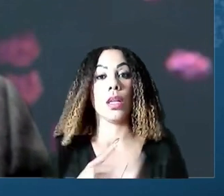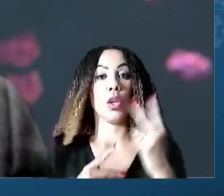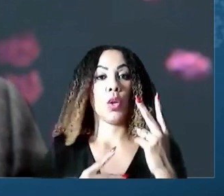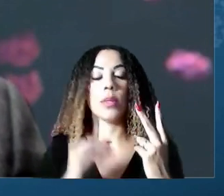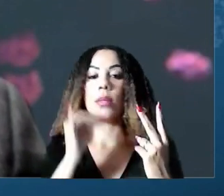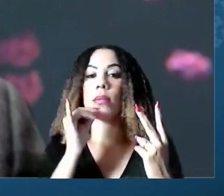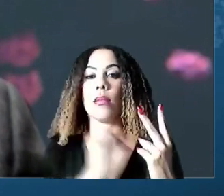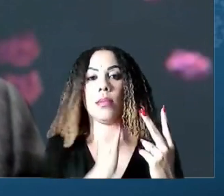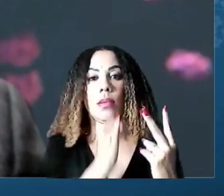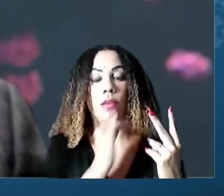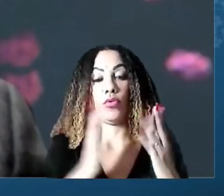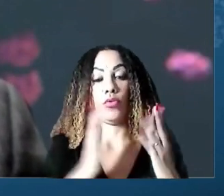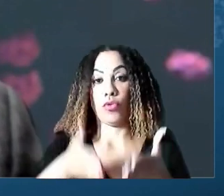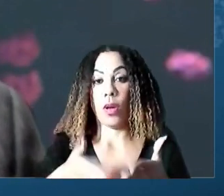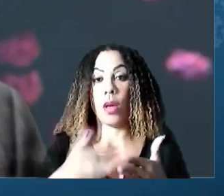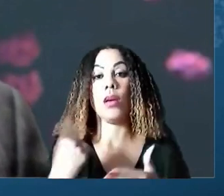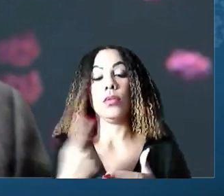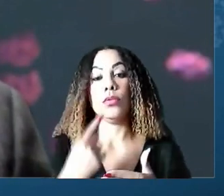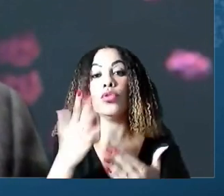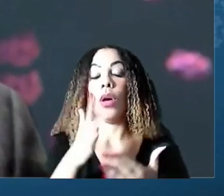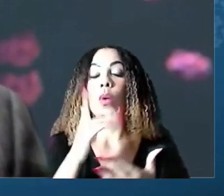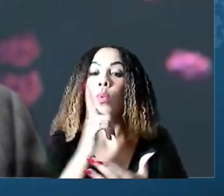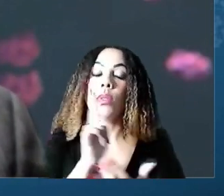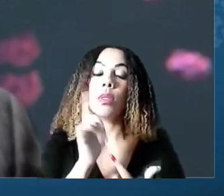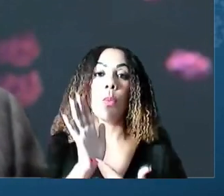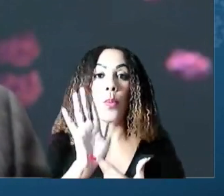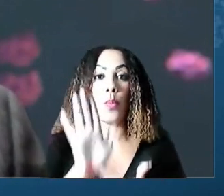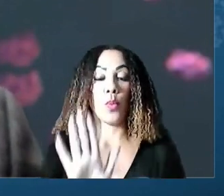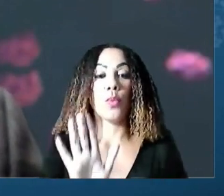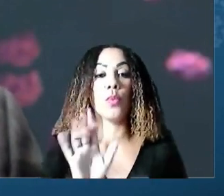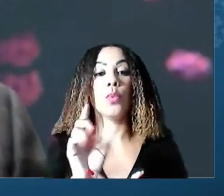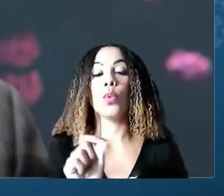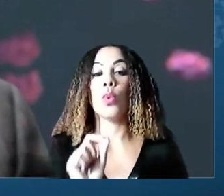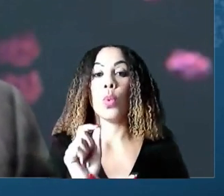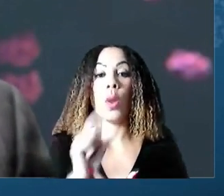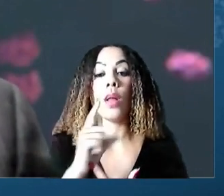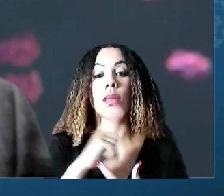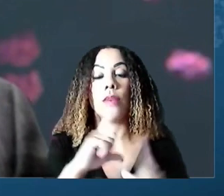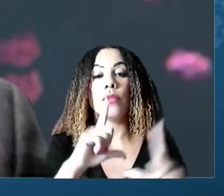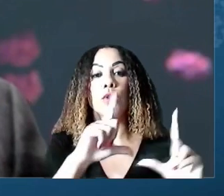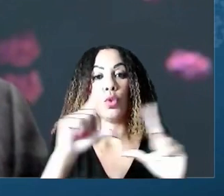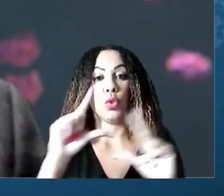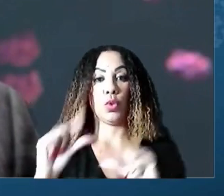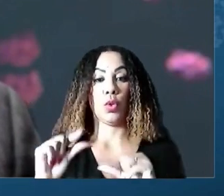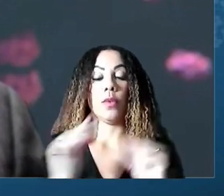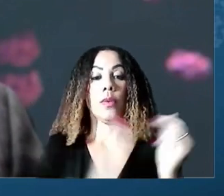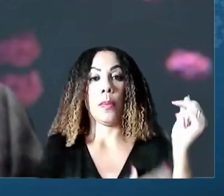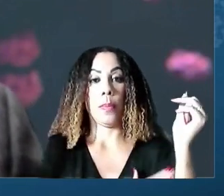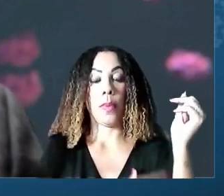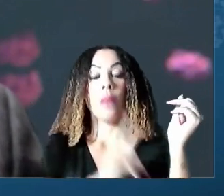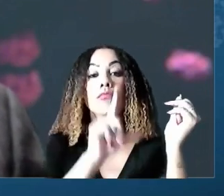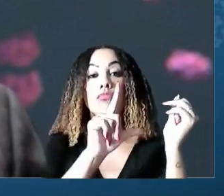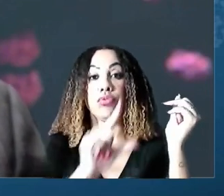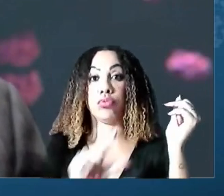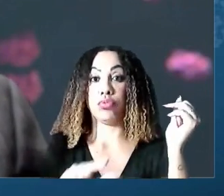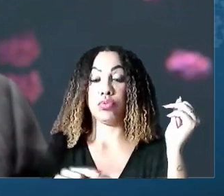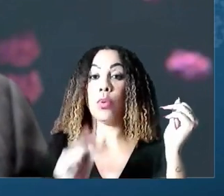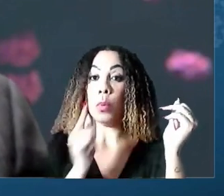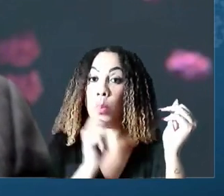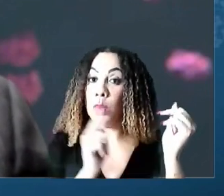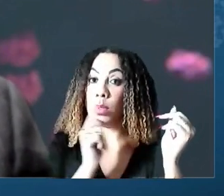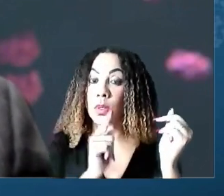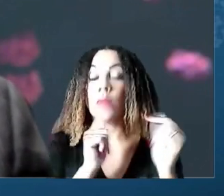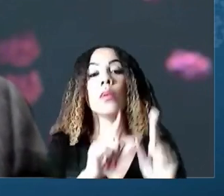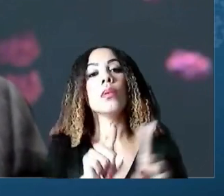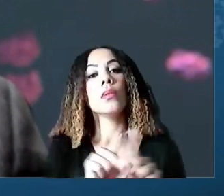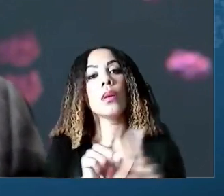testes, e nós já demonstramos uma redução da pressão sanguínea bastante significativa, até